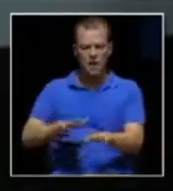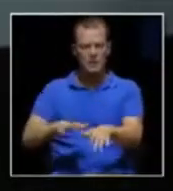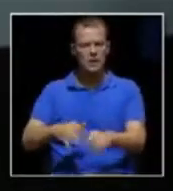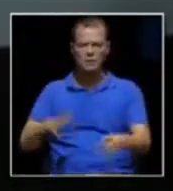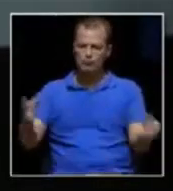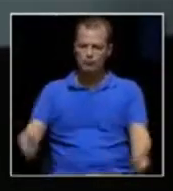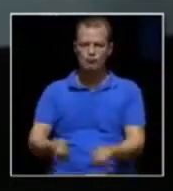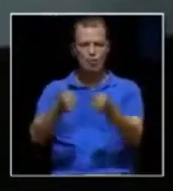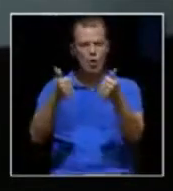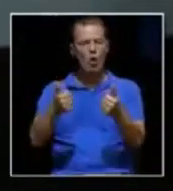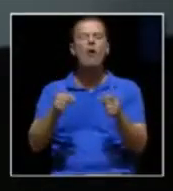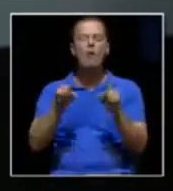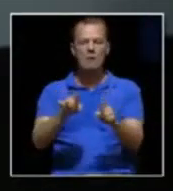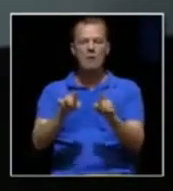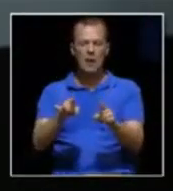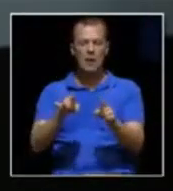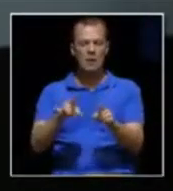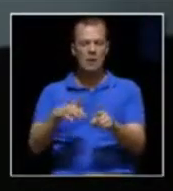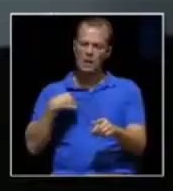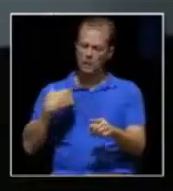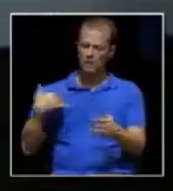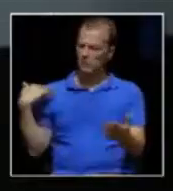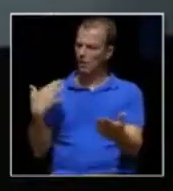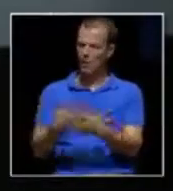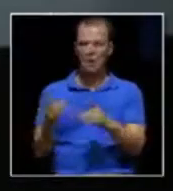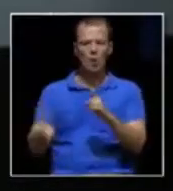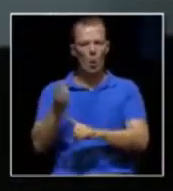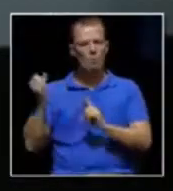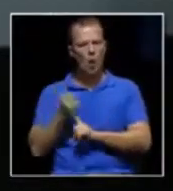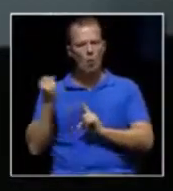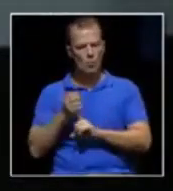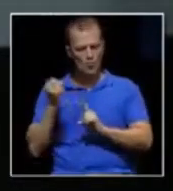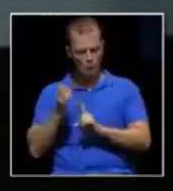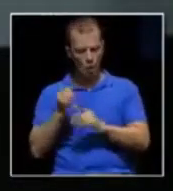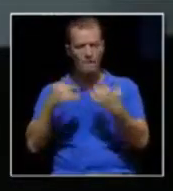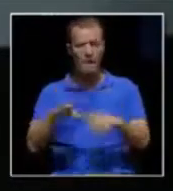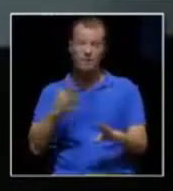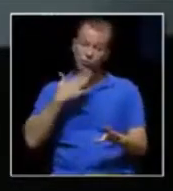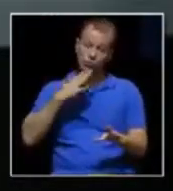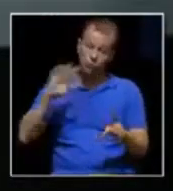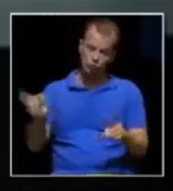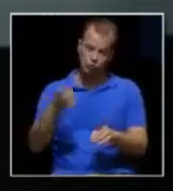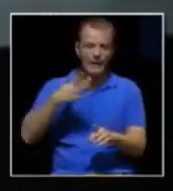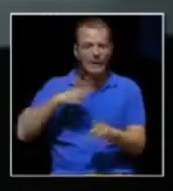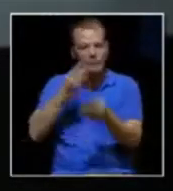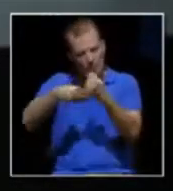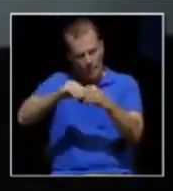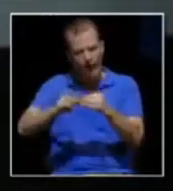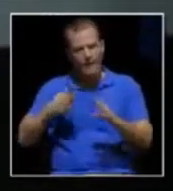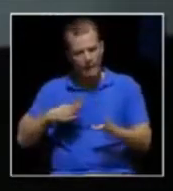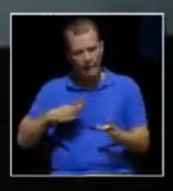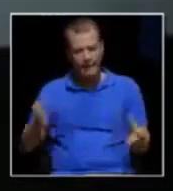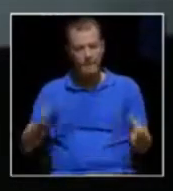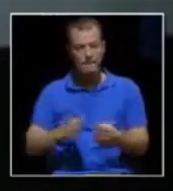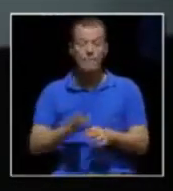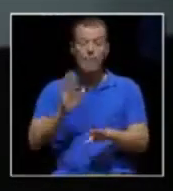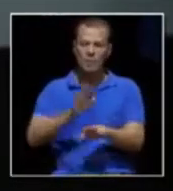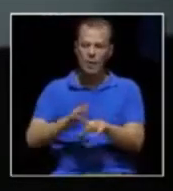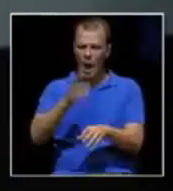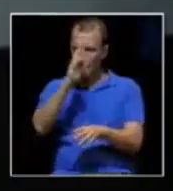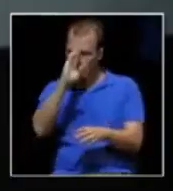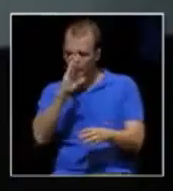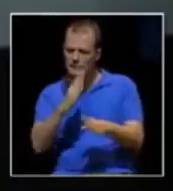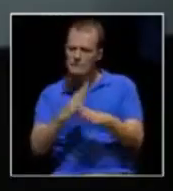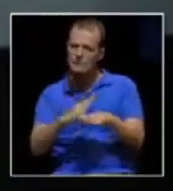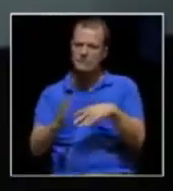e têm sido muitas as conquistas que temos conseguido ao longo dos anos, mas isso não chega e queremos mais. Foi pelo empenho dos